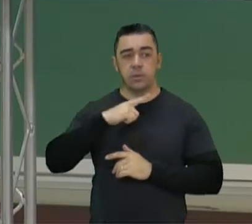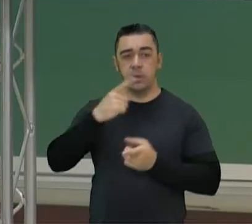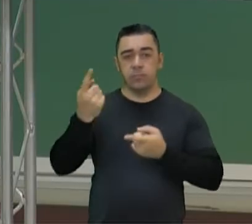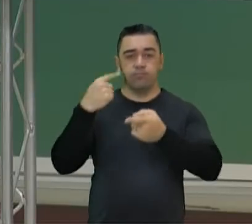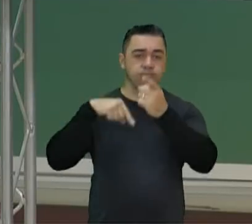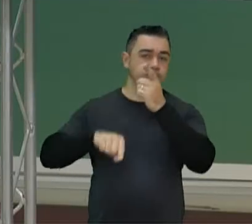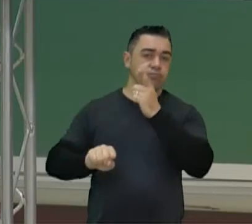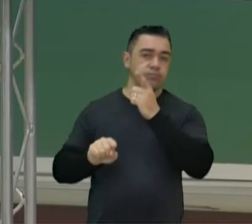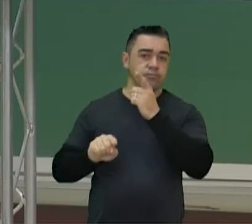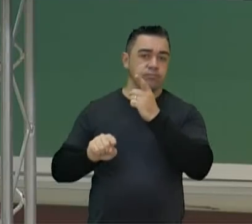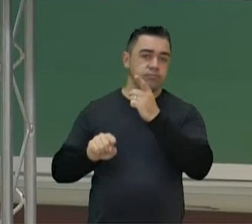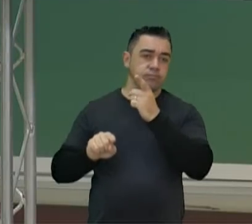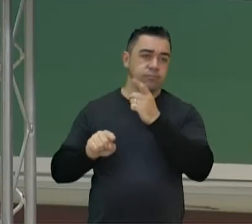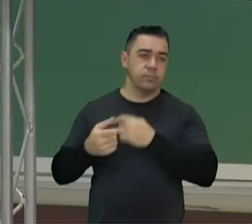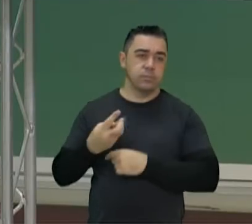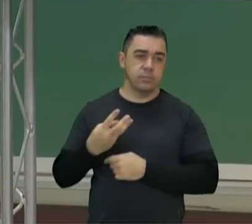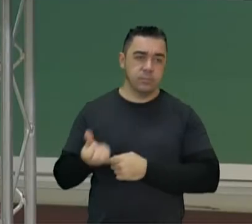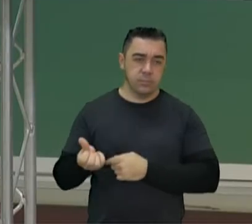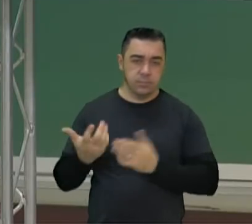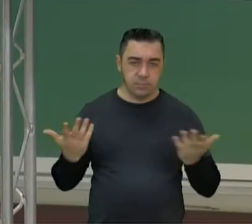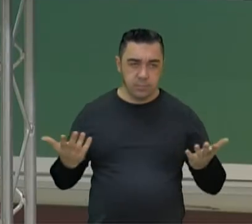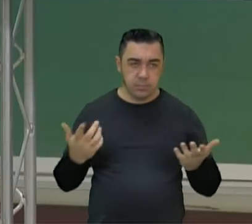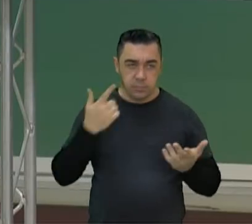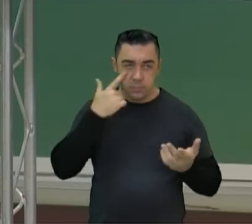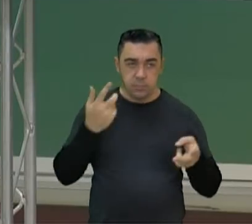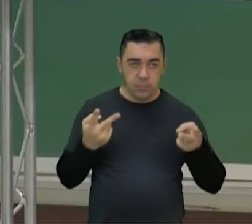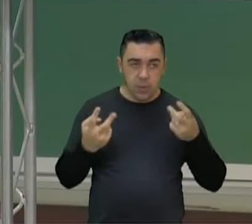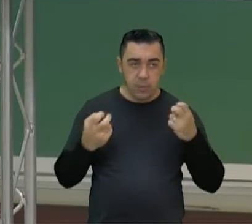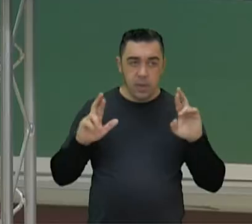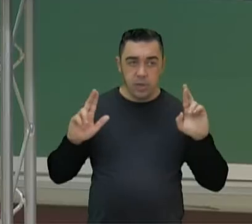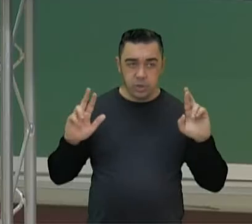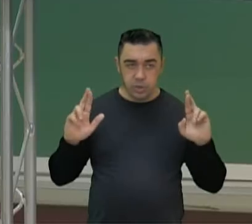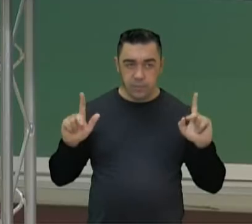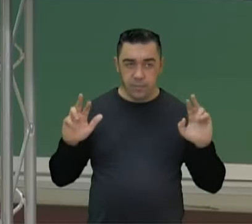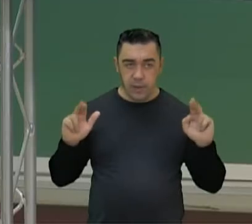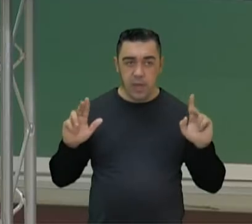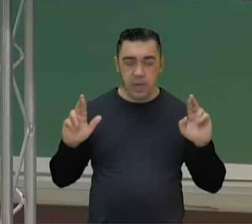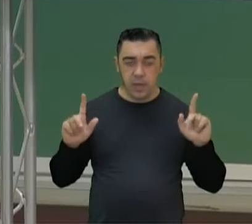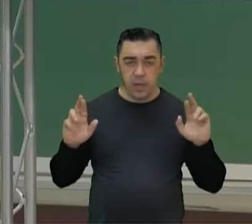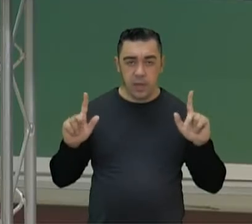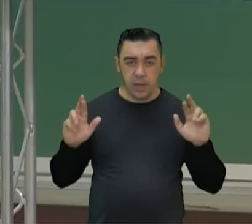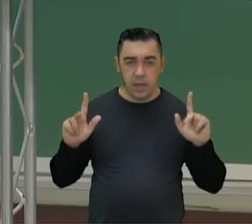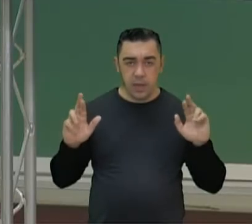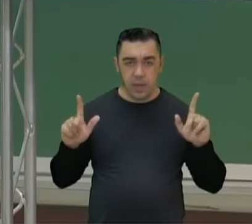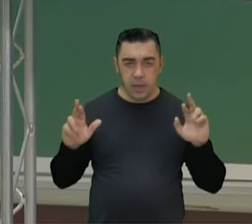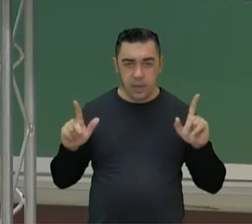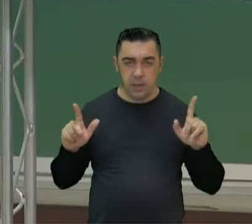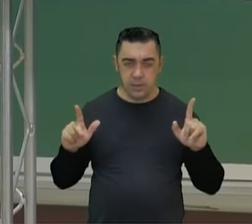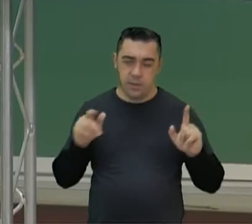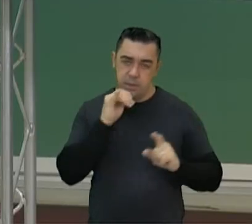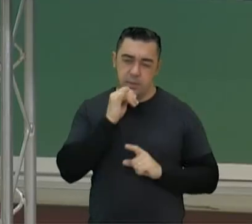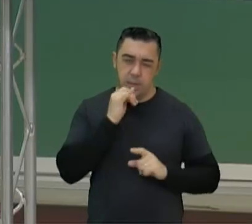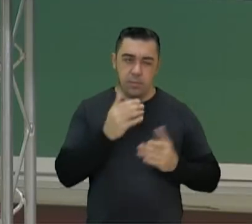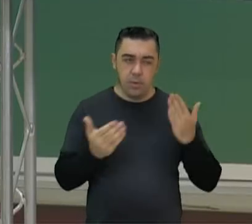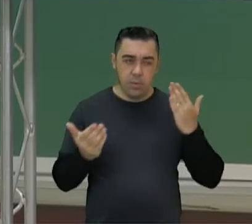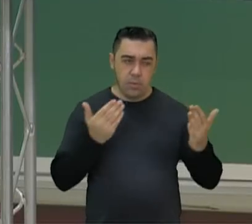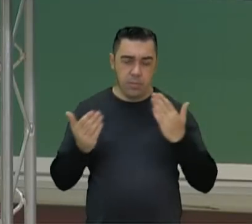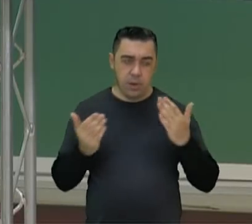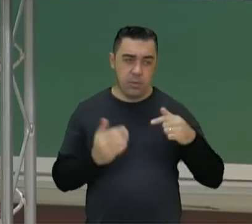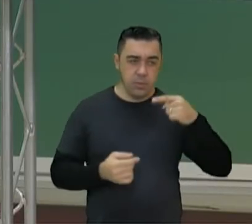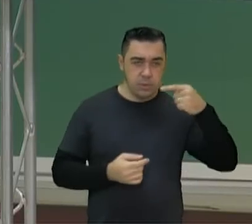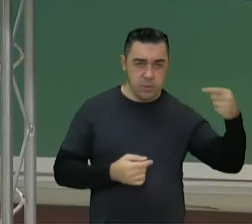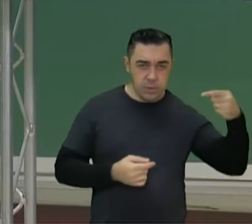cima, ele vem para baixo. Então, a diferença, as operações, a comparação entre